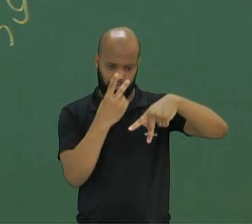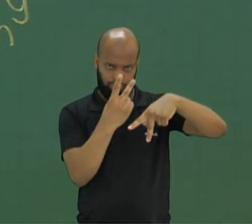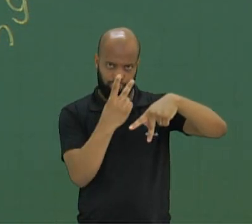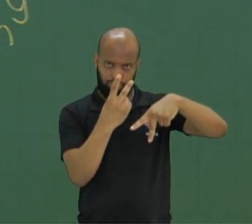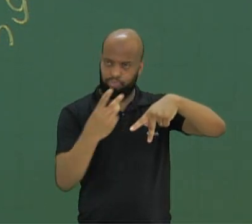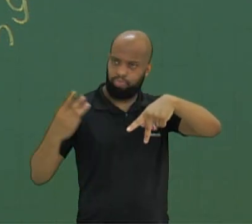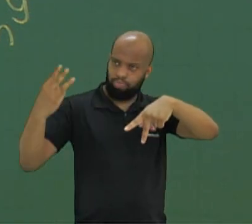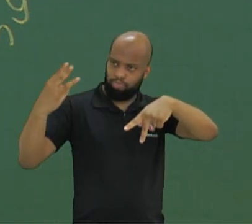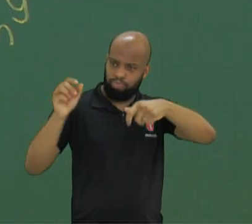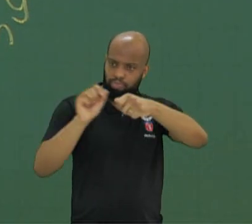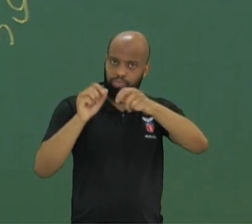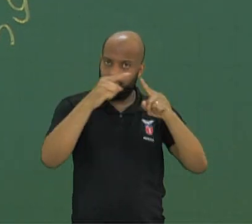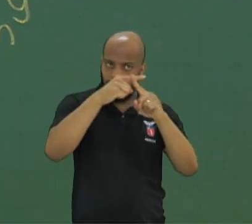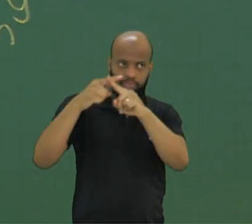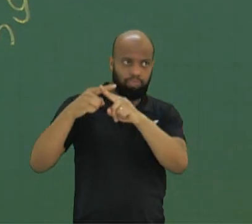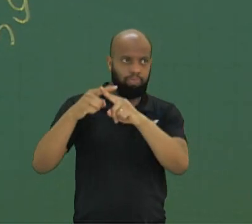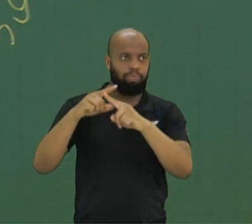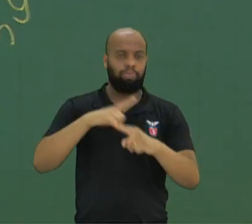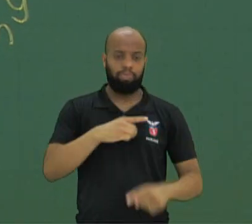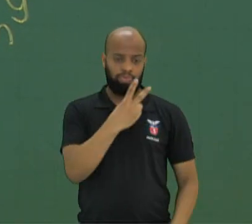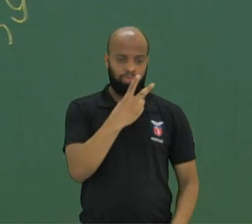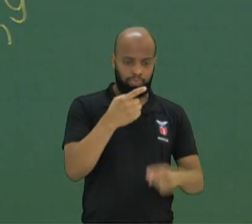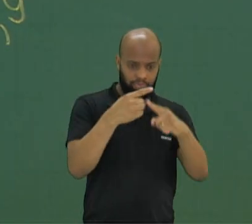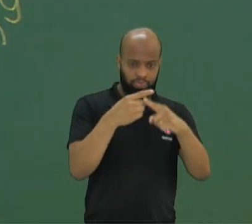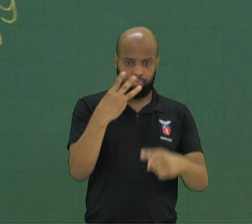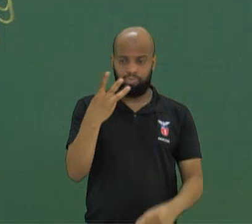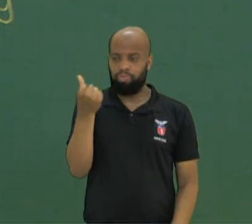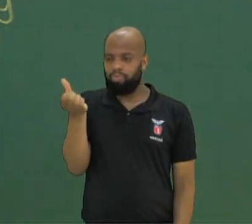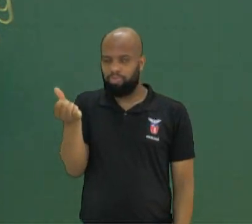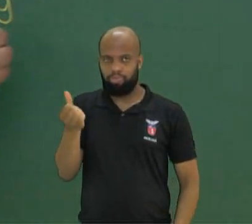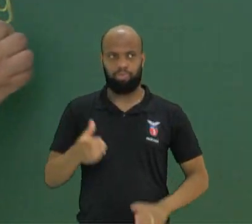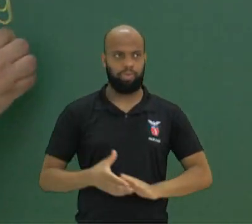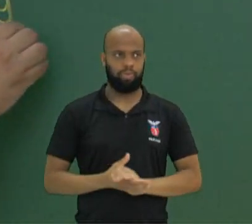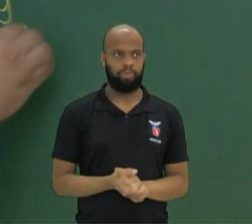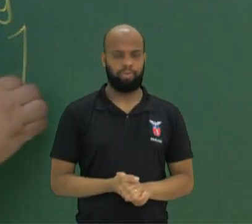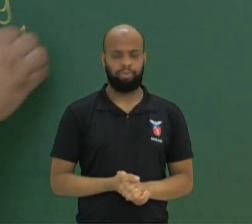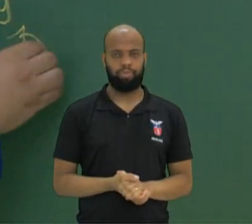multiplica os expoentes. 2 vezes 3, 6.